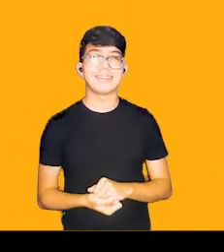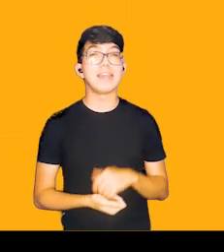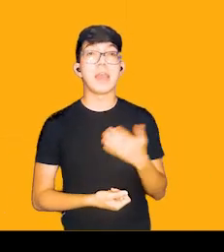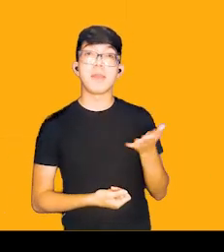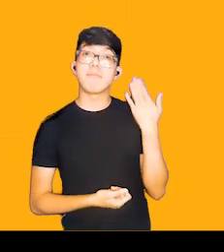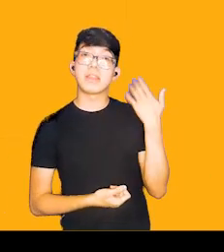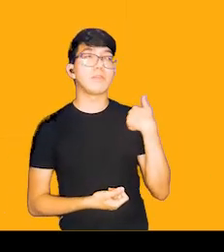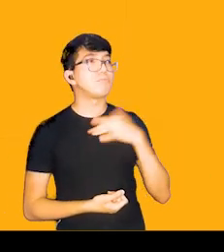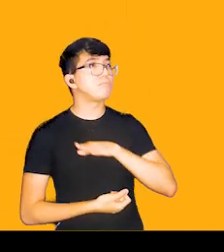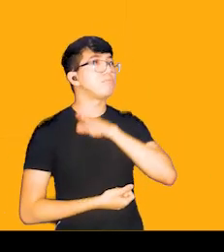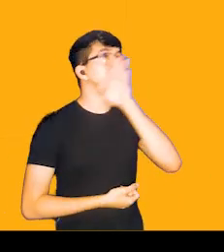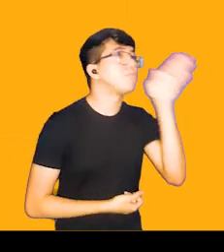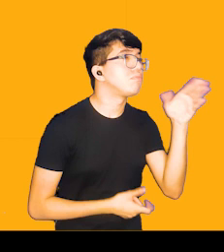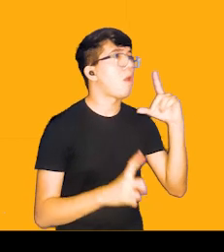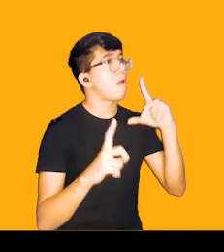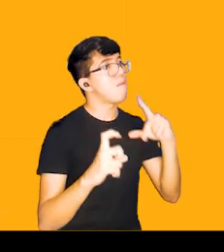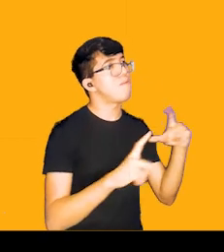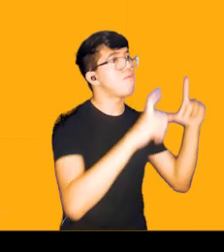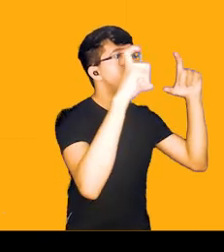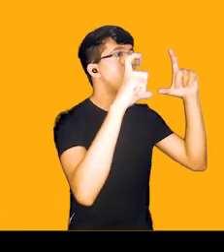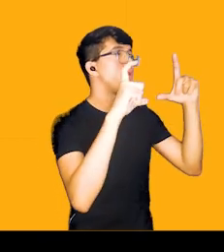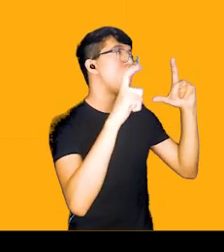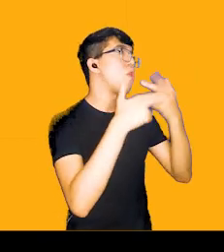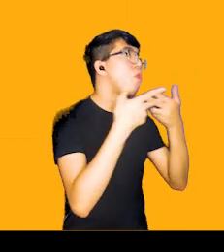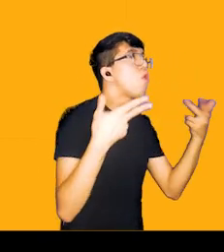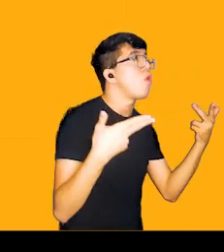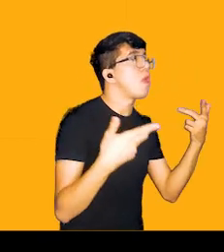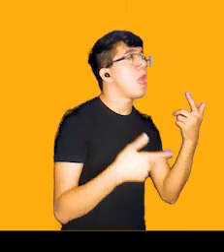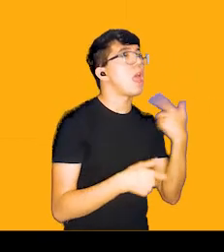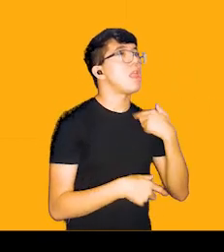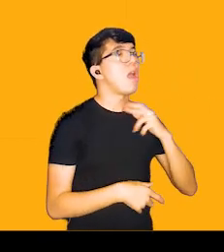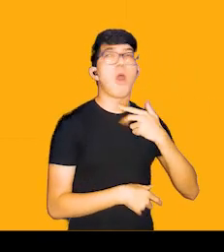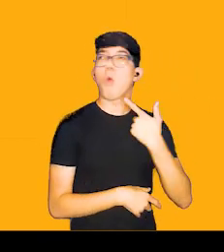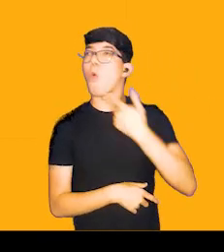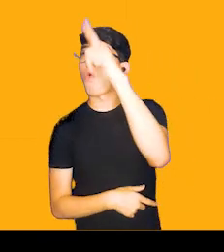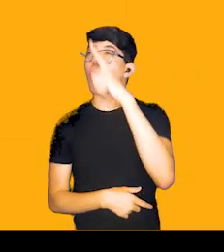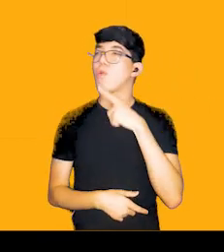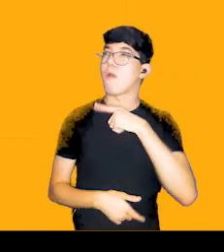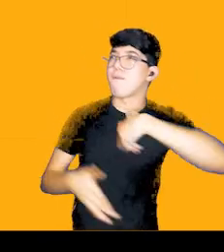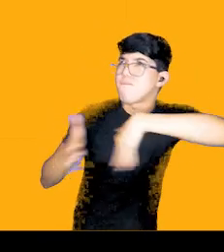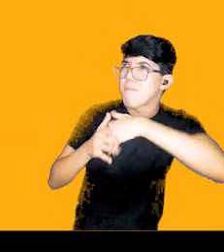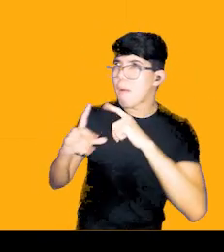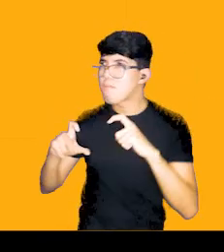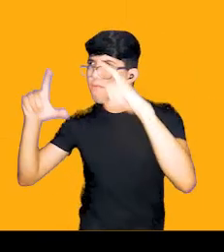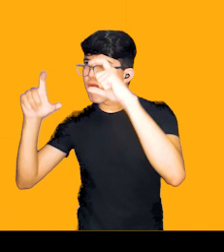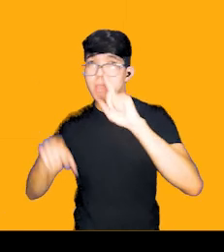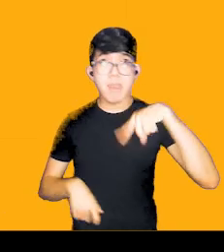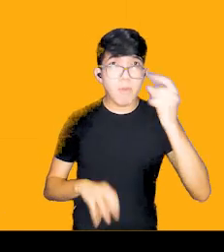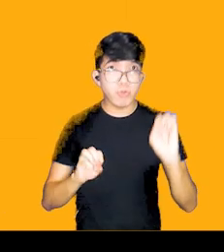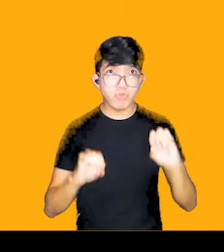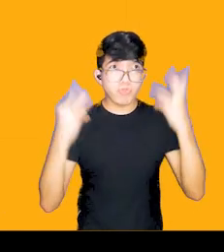empresário, na hora seguinte você está fazendo um jogo de futebol, à noite está fazendo um